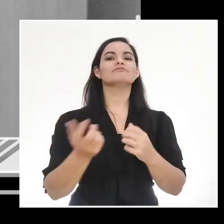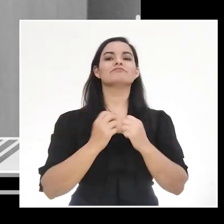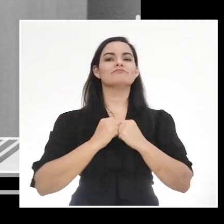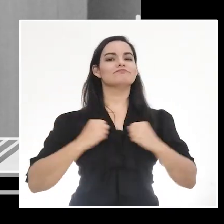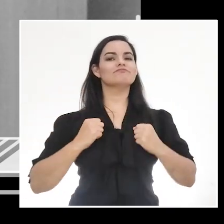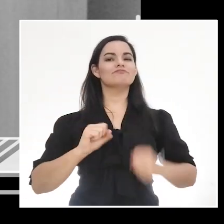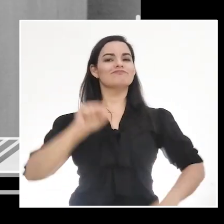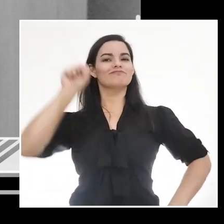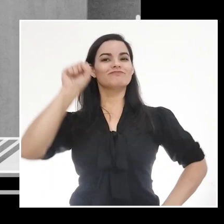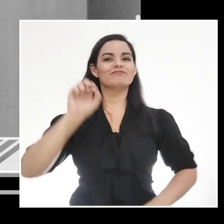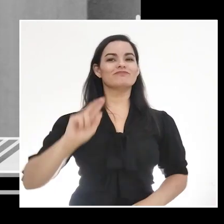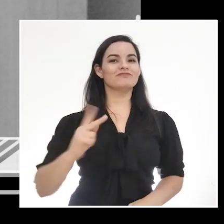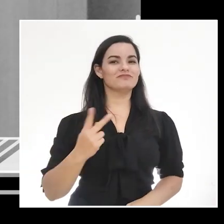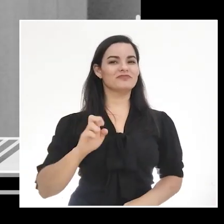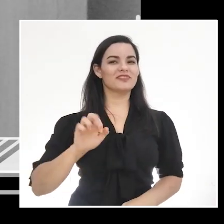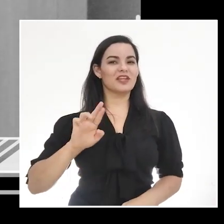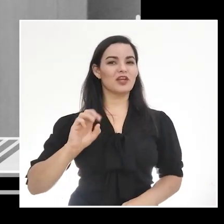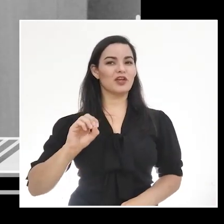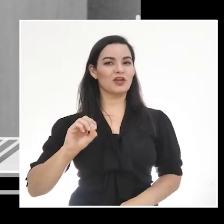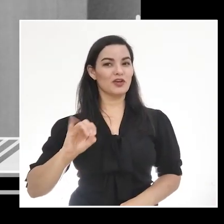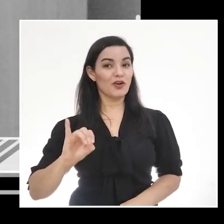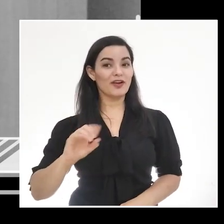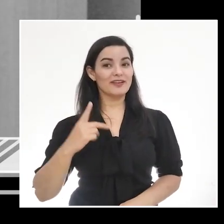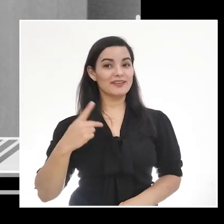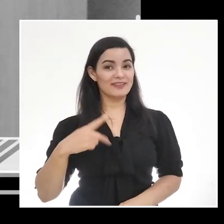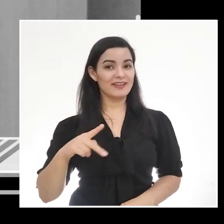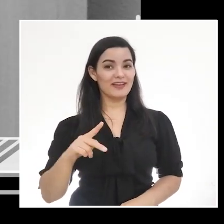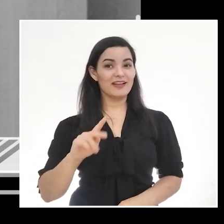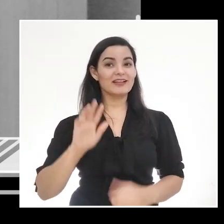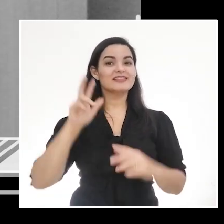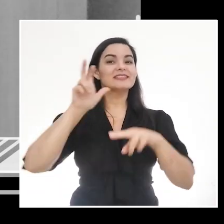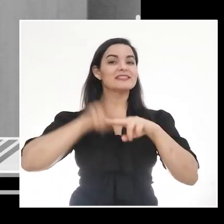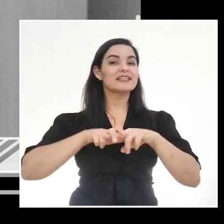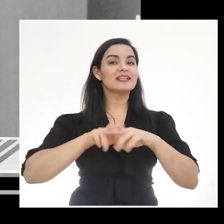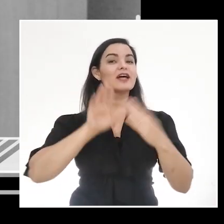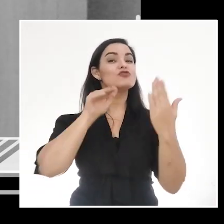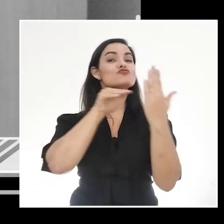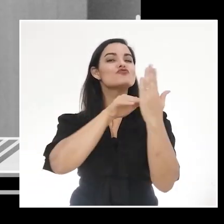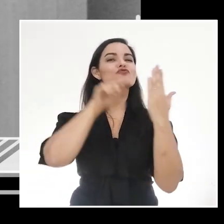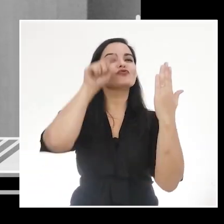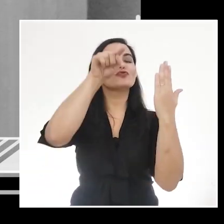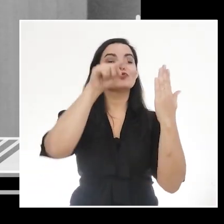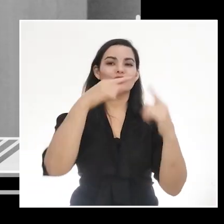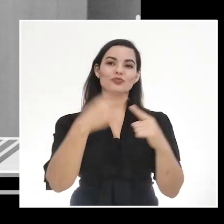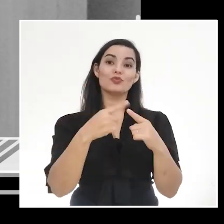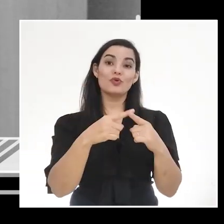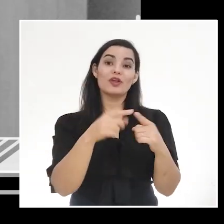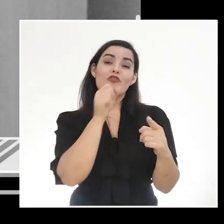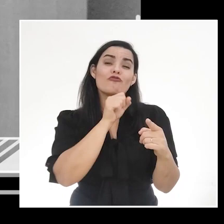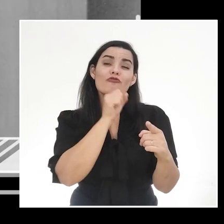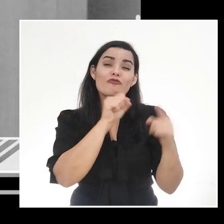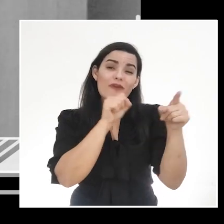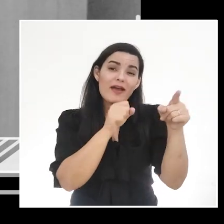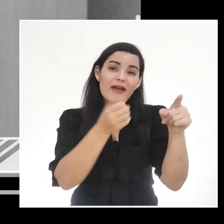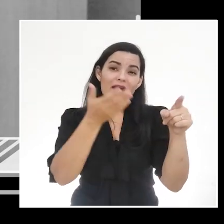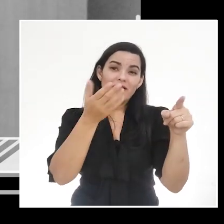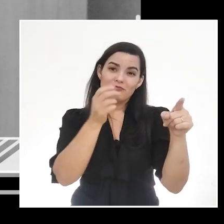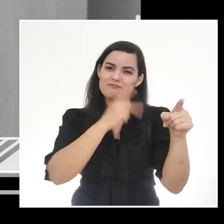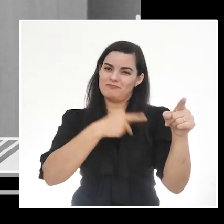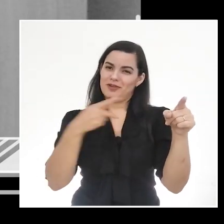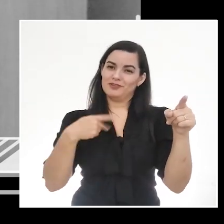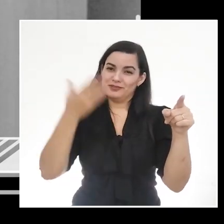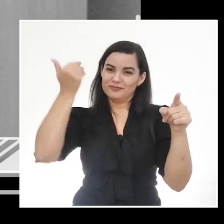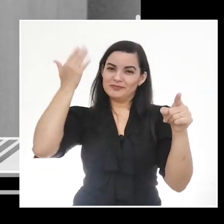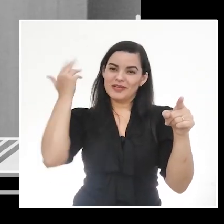púlpito para pregar, o herói dele está sentado lá no fundo, porque hoje esse pastor, que agora é um vendedor de